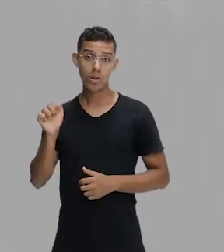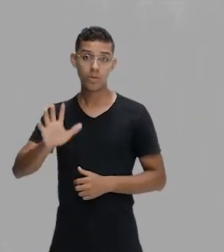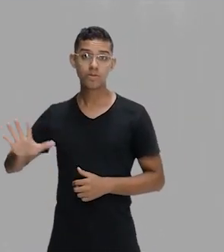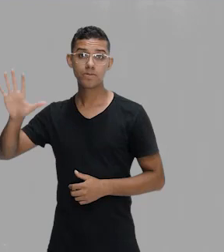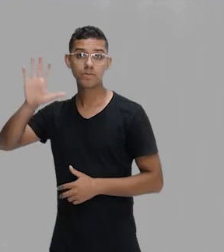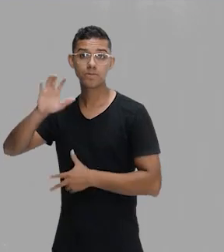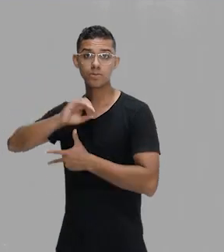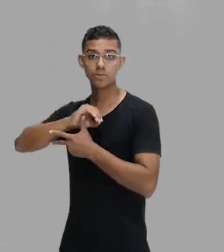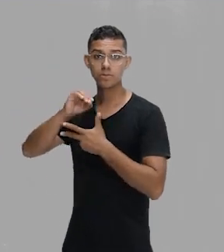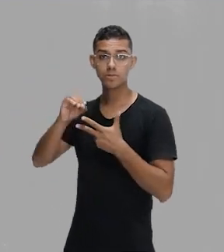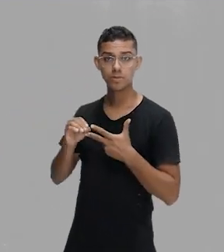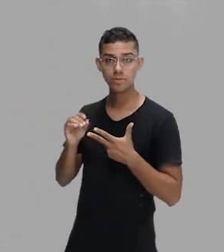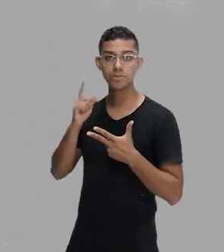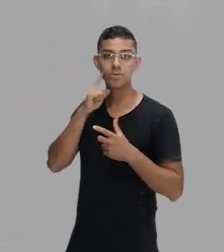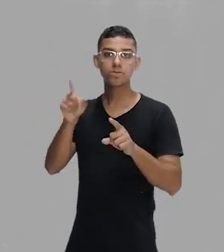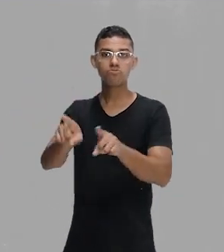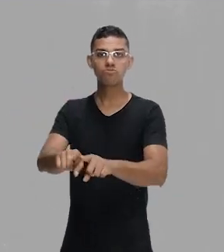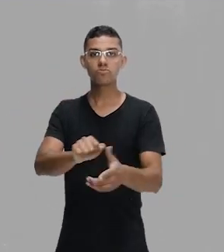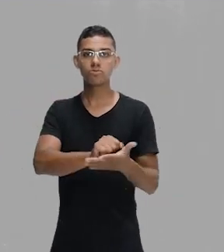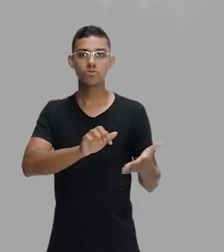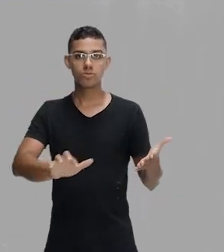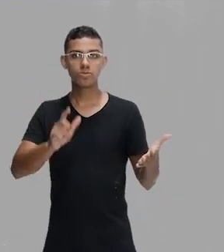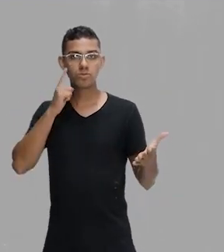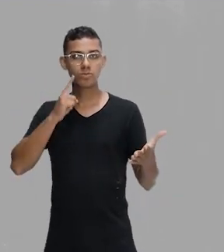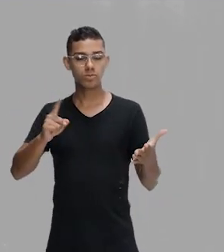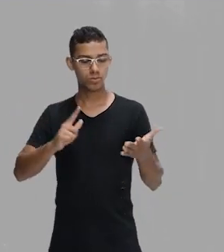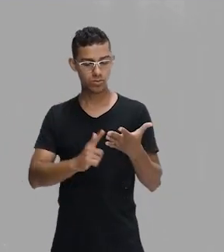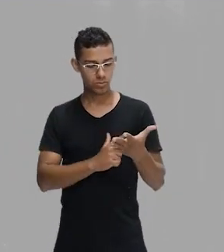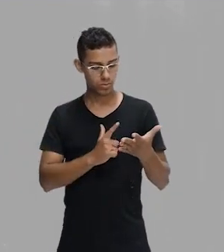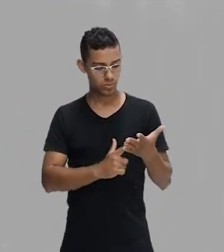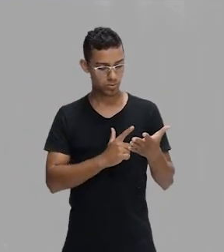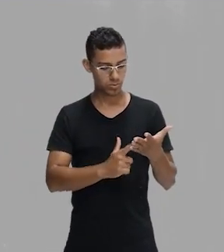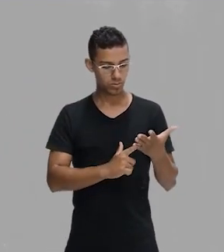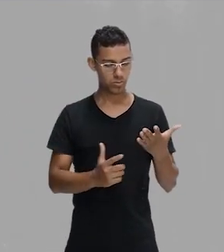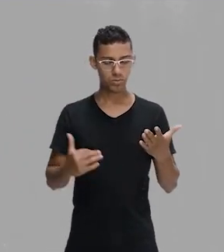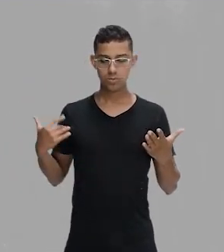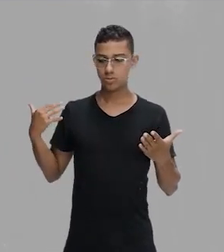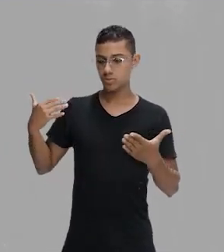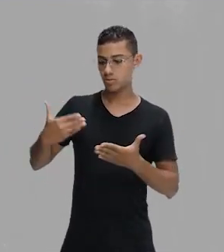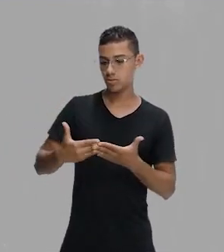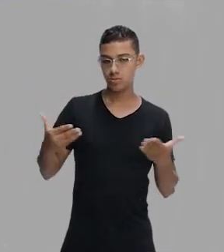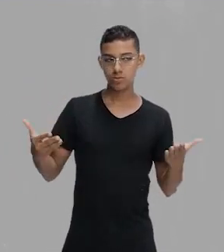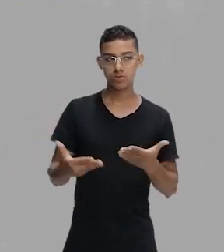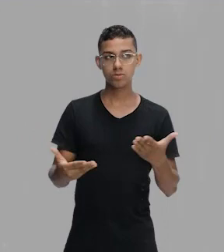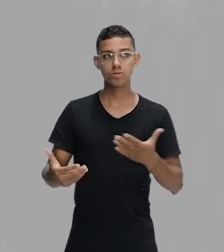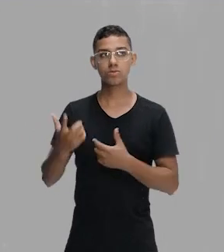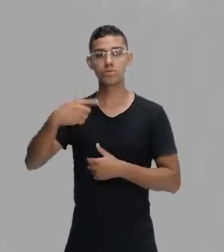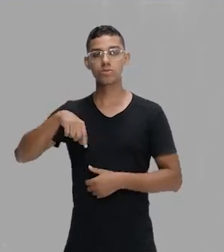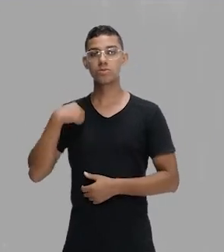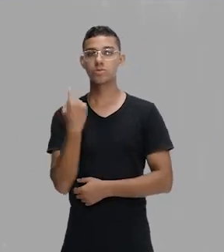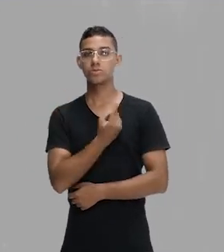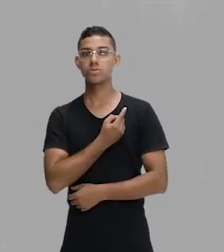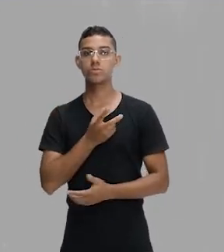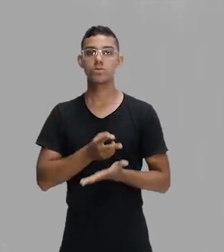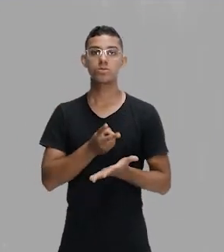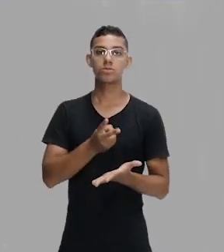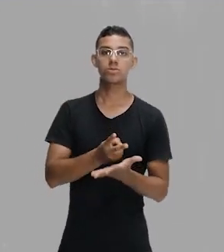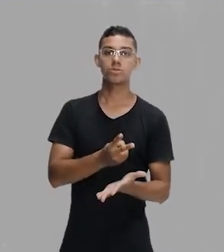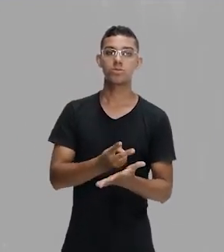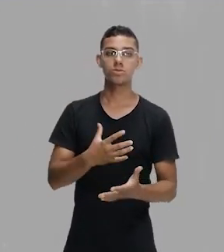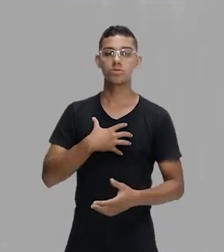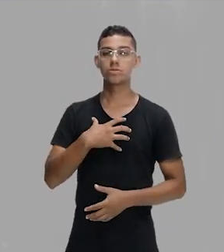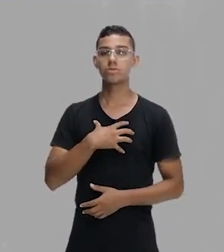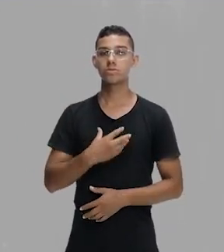nos exercícios que vocês agora acompanham nos livros mais recentes, nós temos sempre a situação